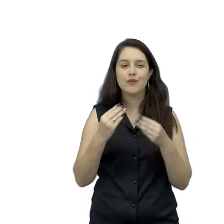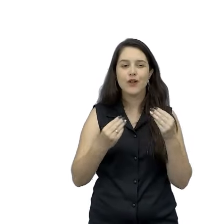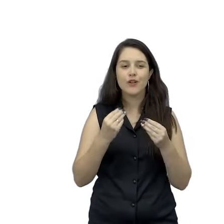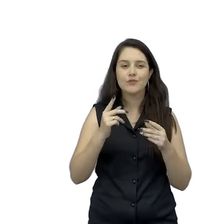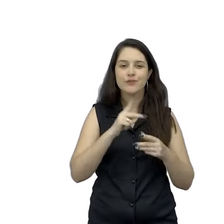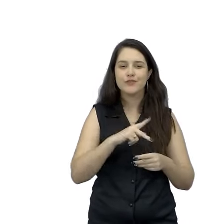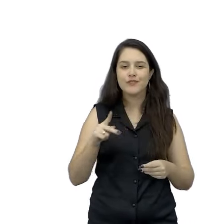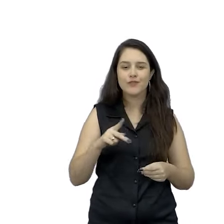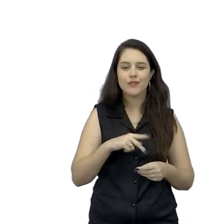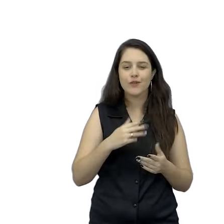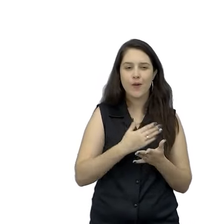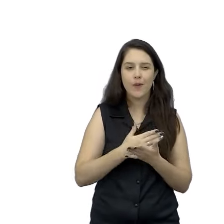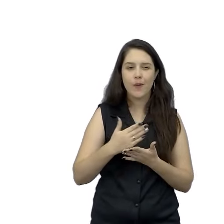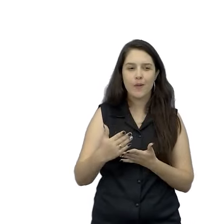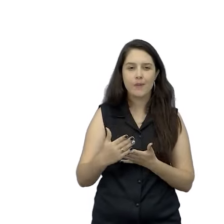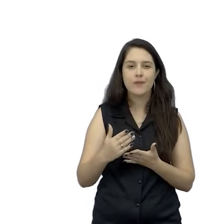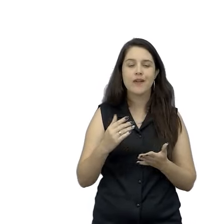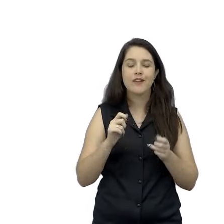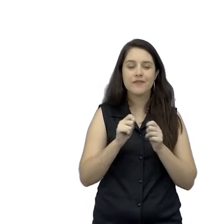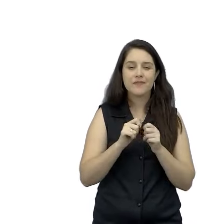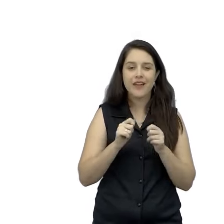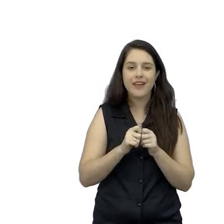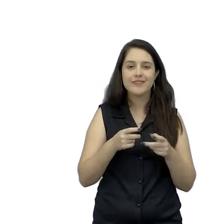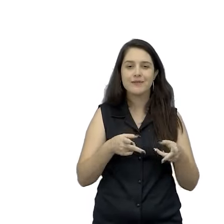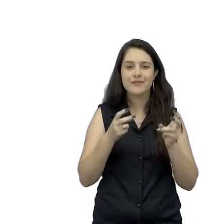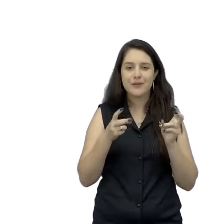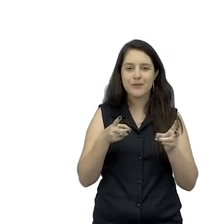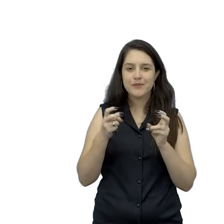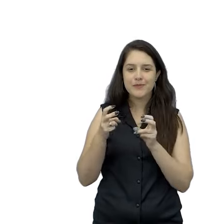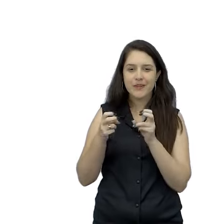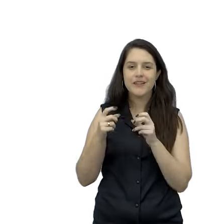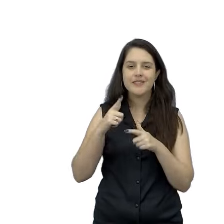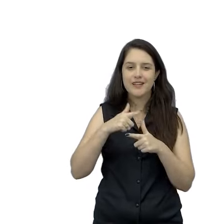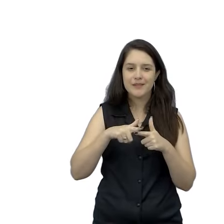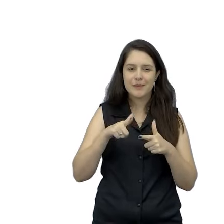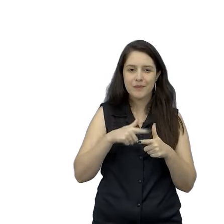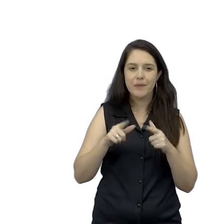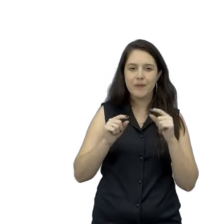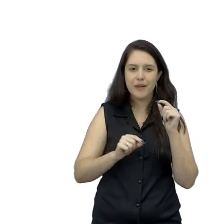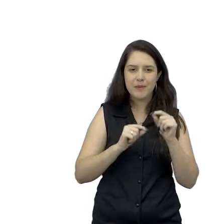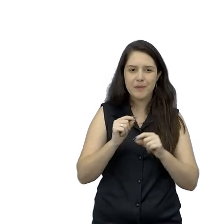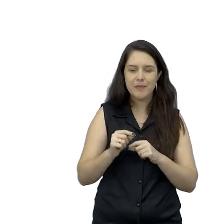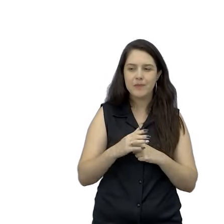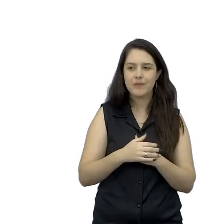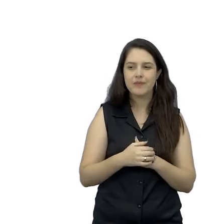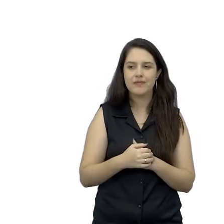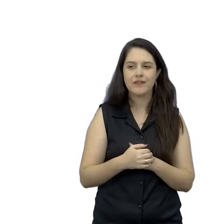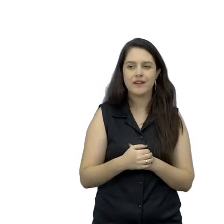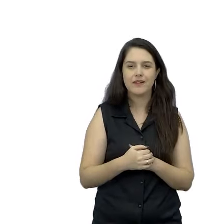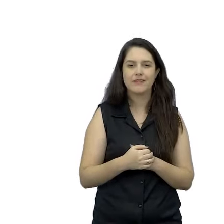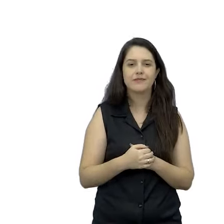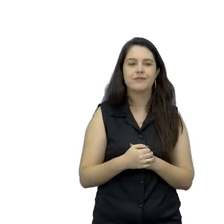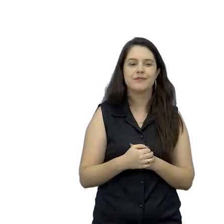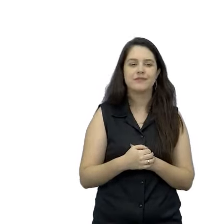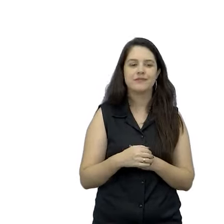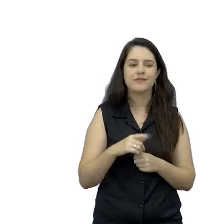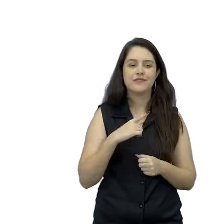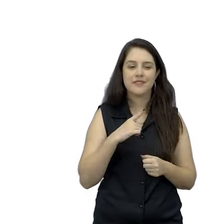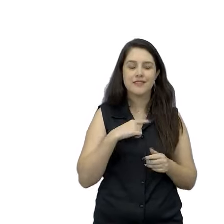no momento quando a gente faz o levantamento de conhecimentos prévios, quando a gente problematiza, né? Provoca o aluno, vai